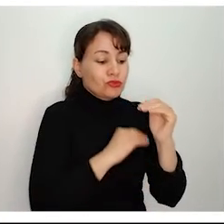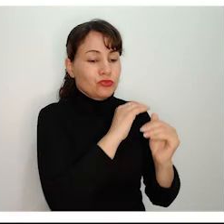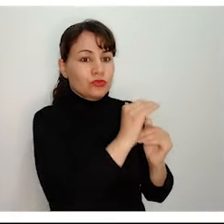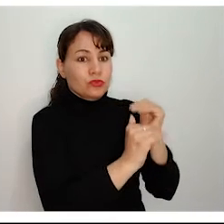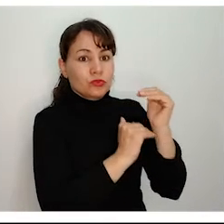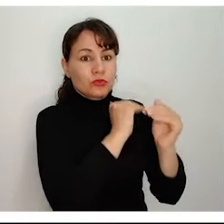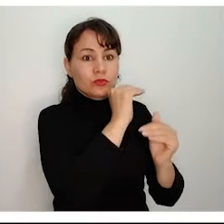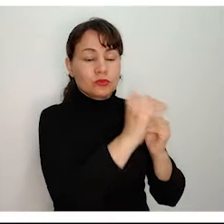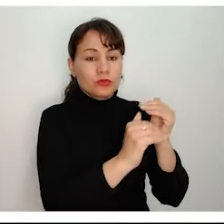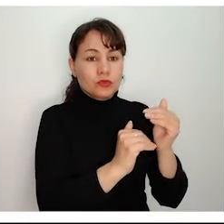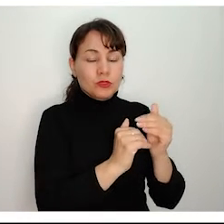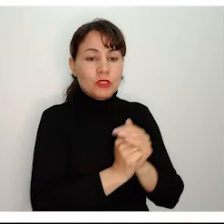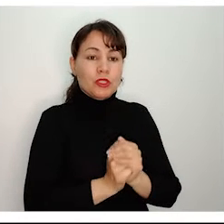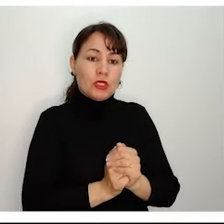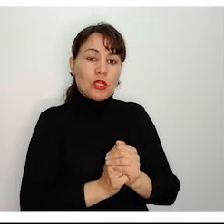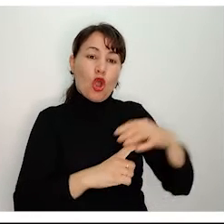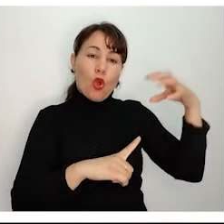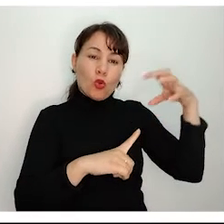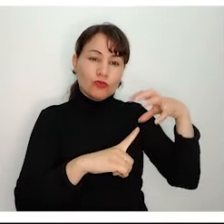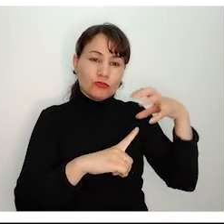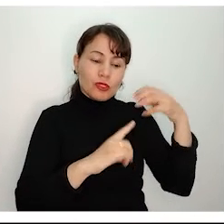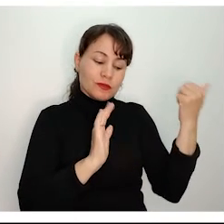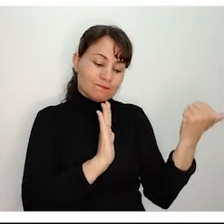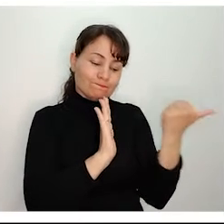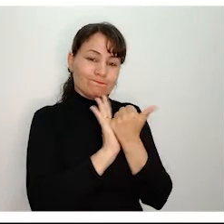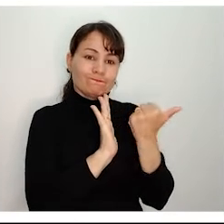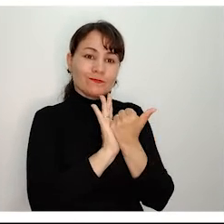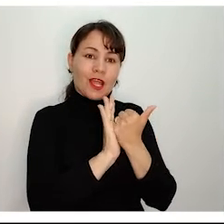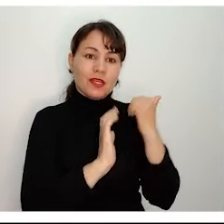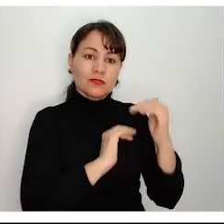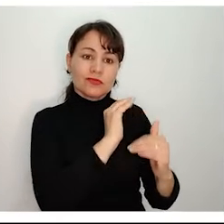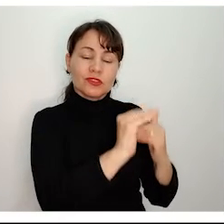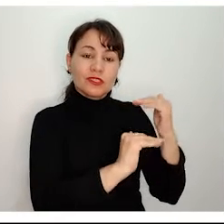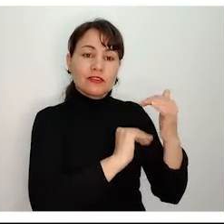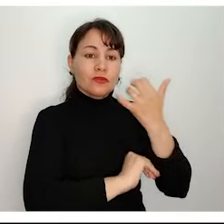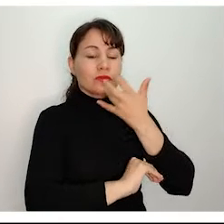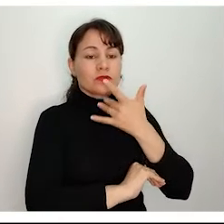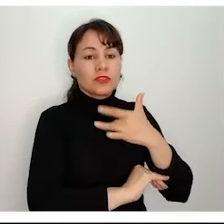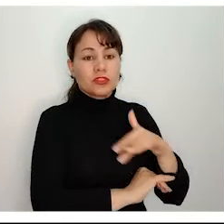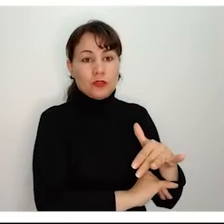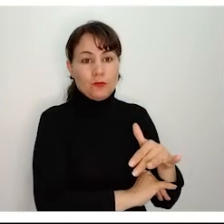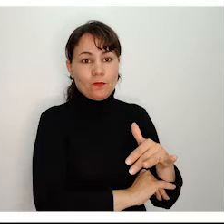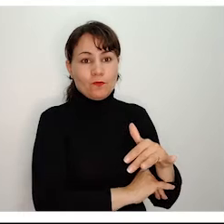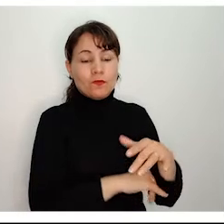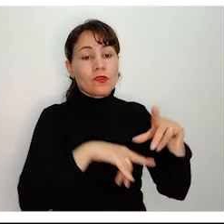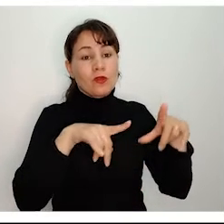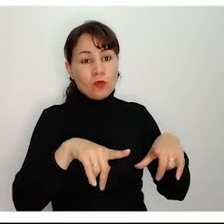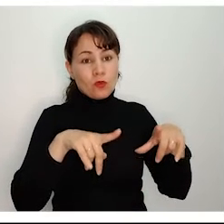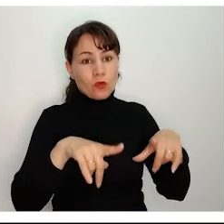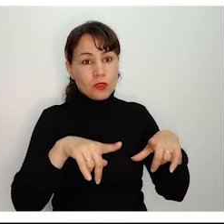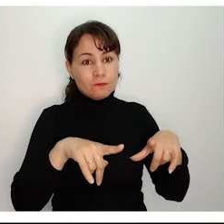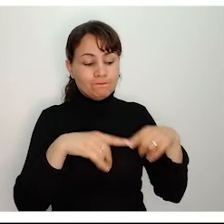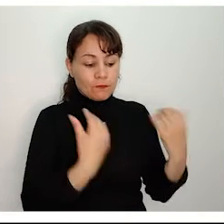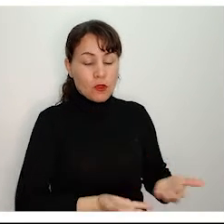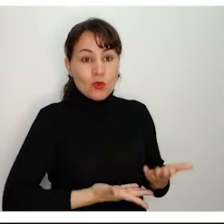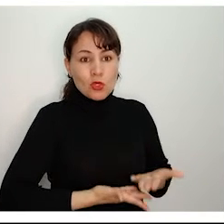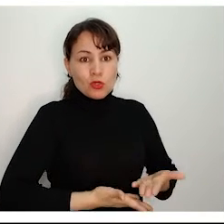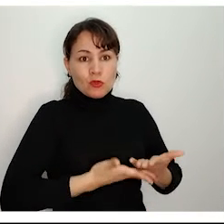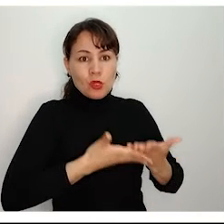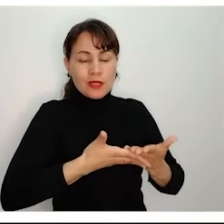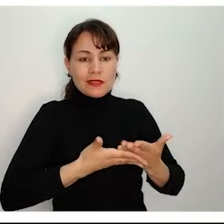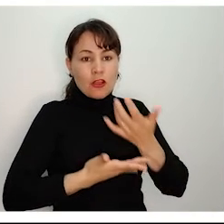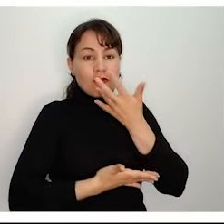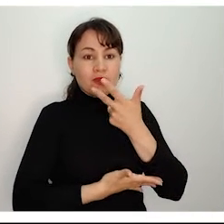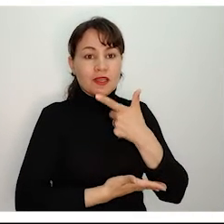de desenvolvimento, aquisição de alguma fase dos marcos de desenvolvimento infantil, o ambiente,